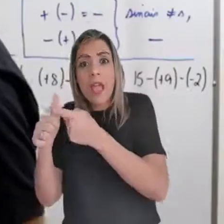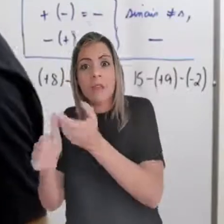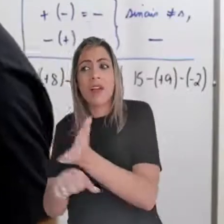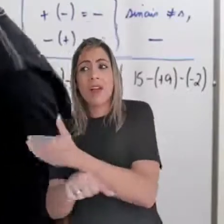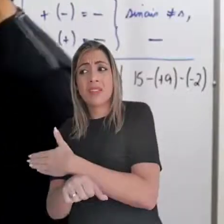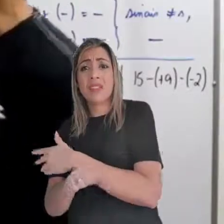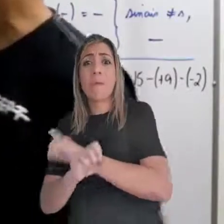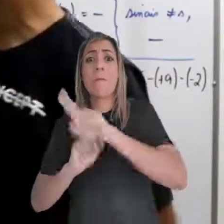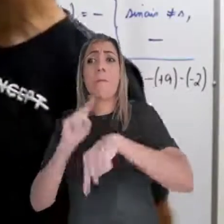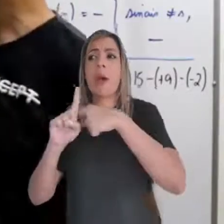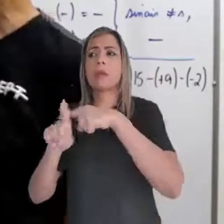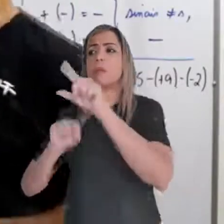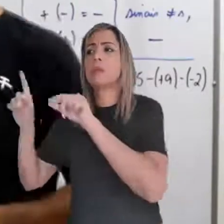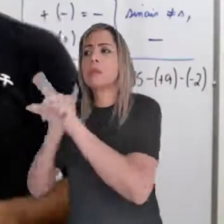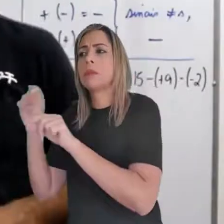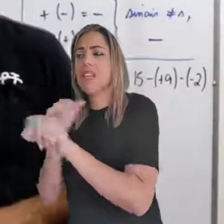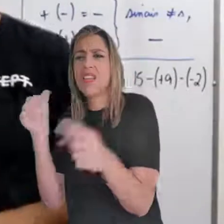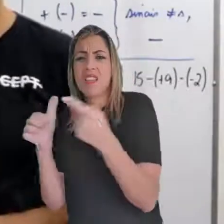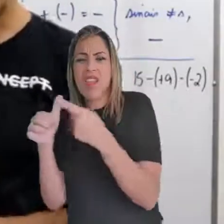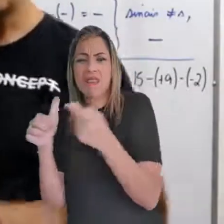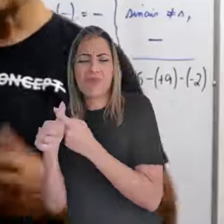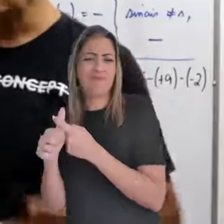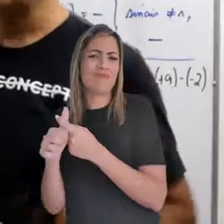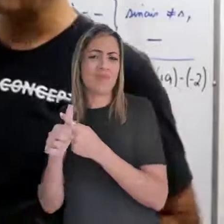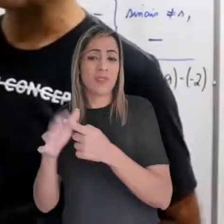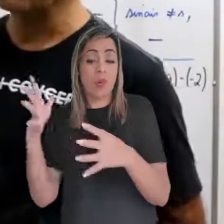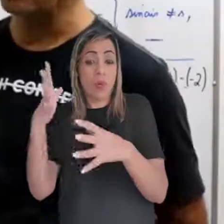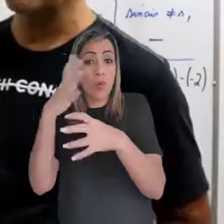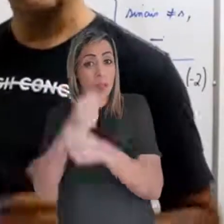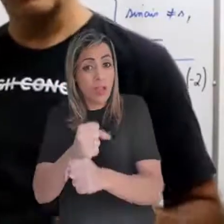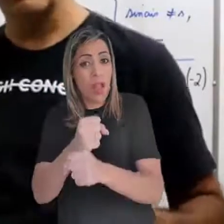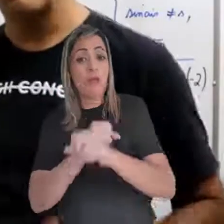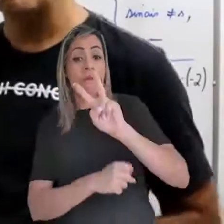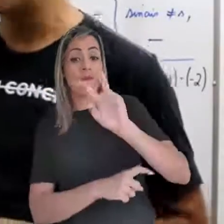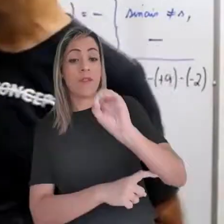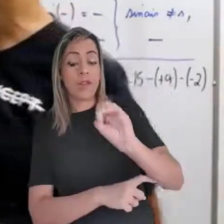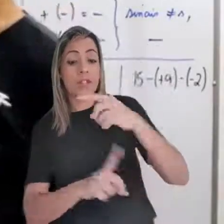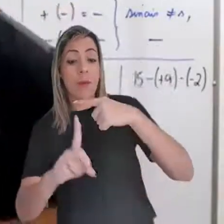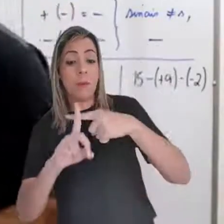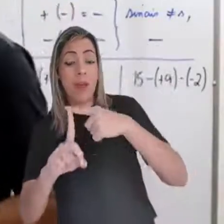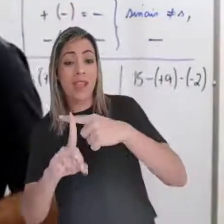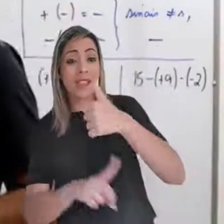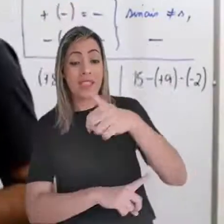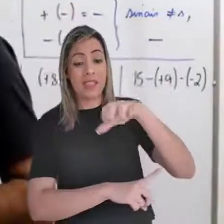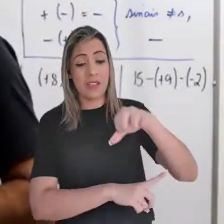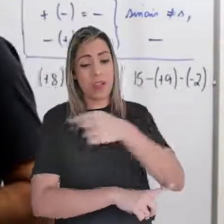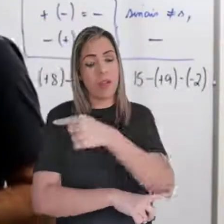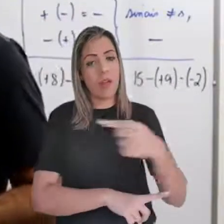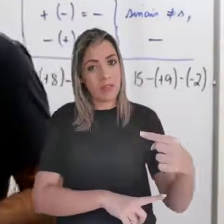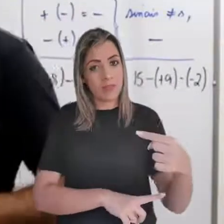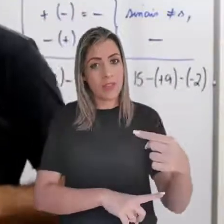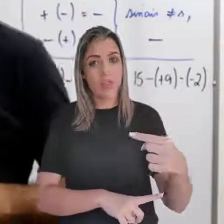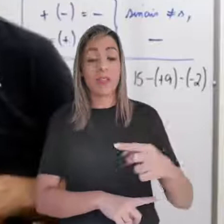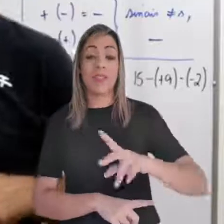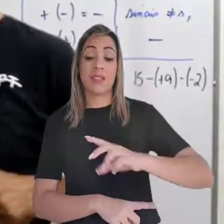não posso esquecer do sinal de menos. No final das contas, eu sei que é meio estranho, mas